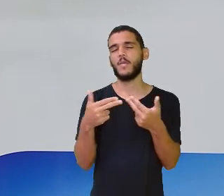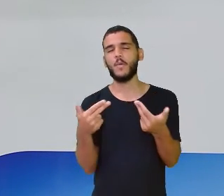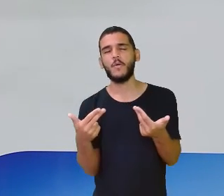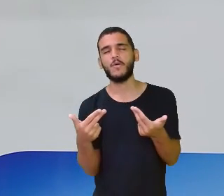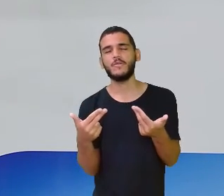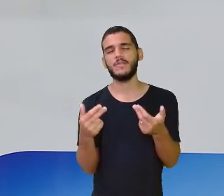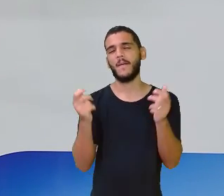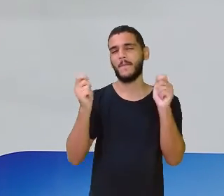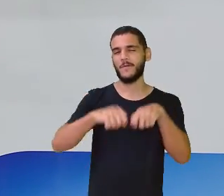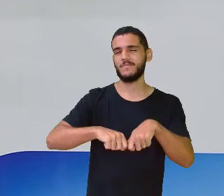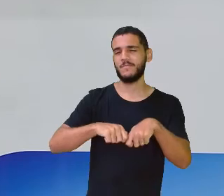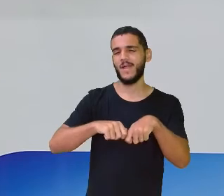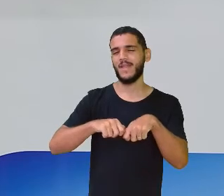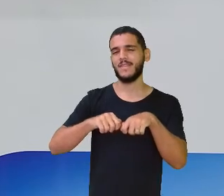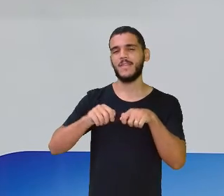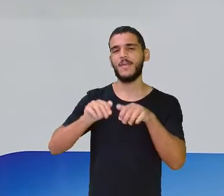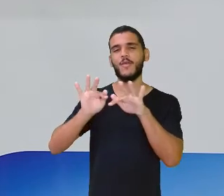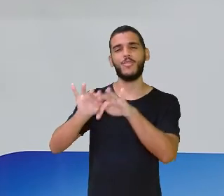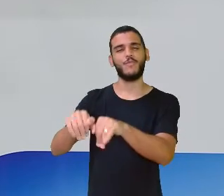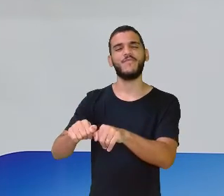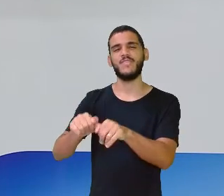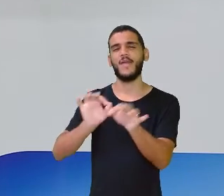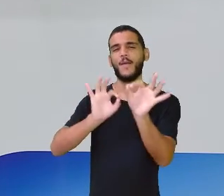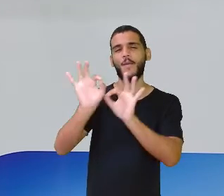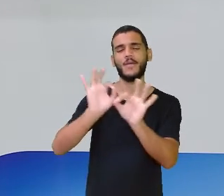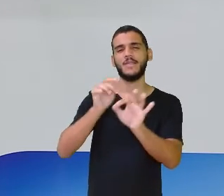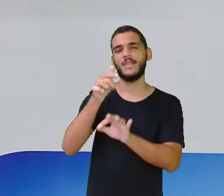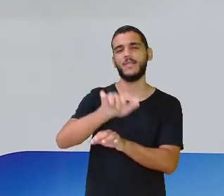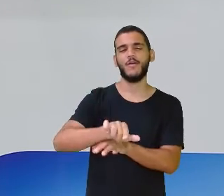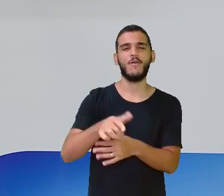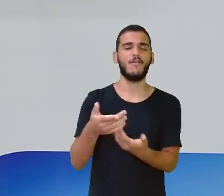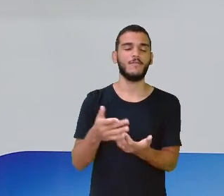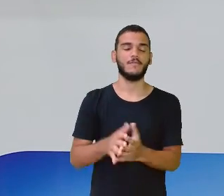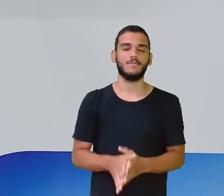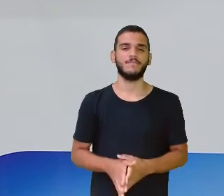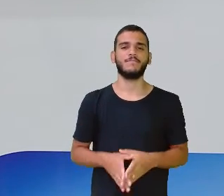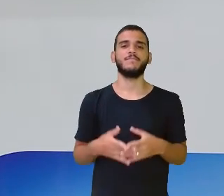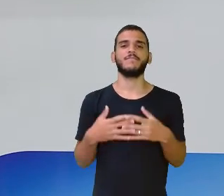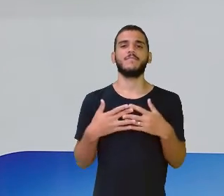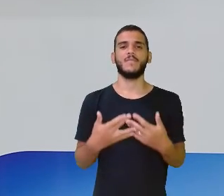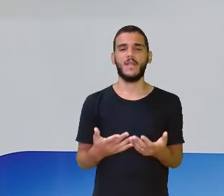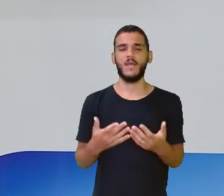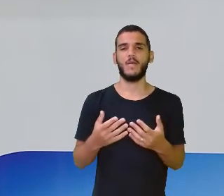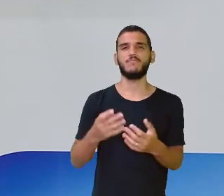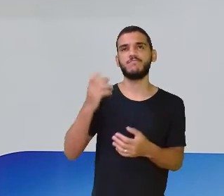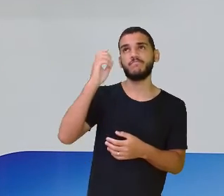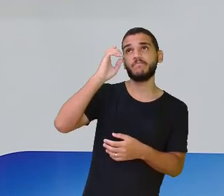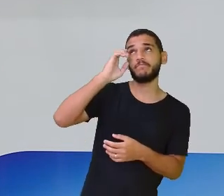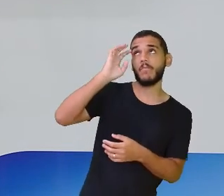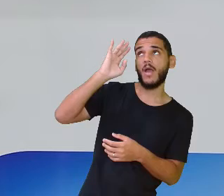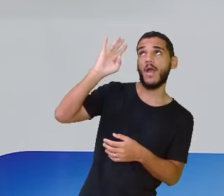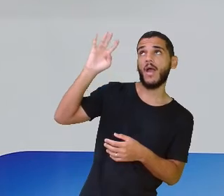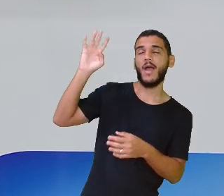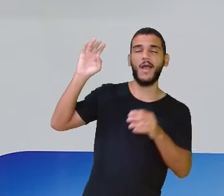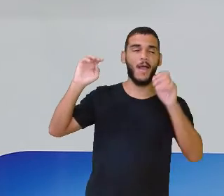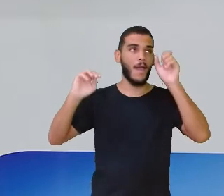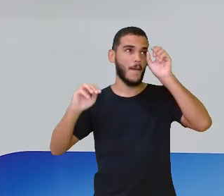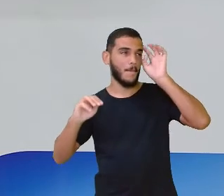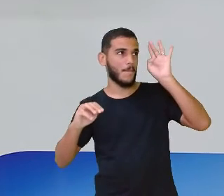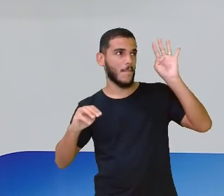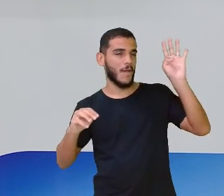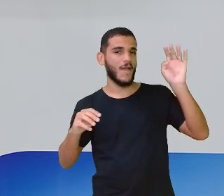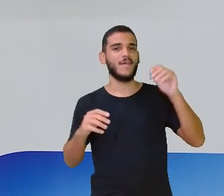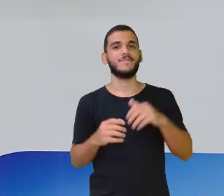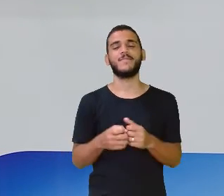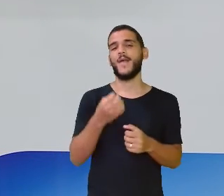sabe mudar o final? Quando a gente vai ler, pensar que vai acontecer uma coisa e acontecer outra, deixe a sua imaginação aí te guiar.